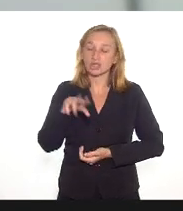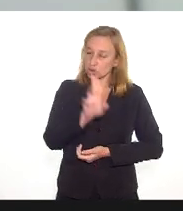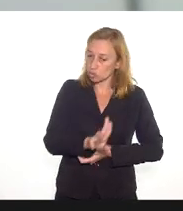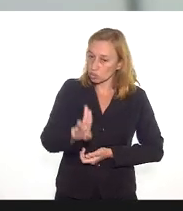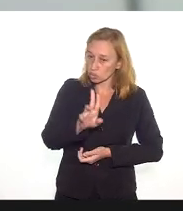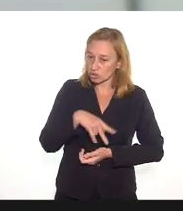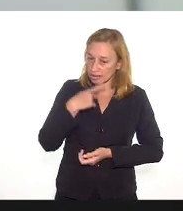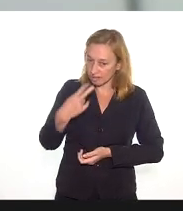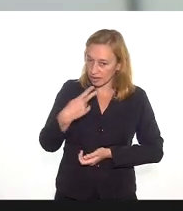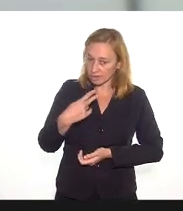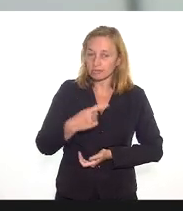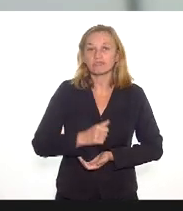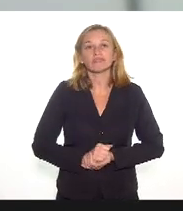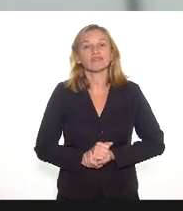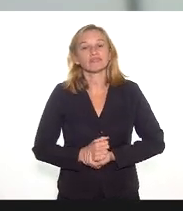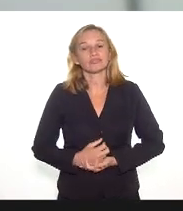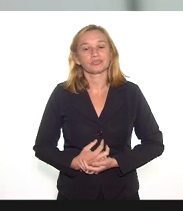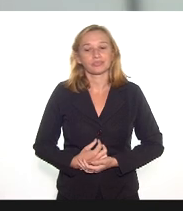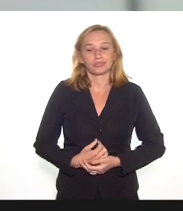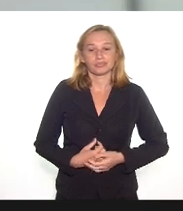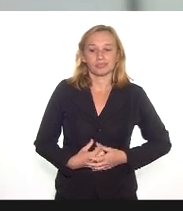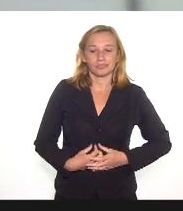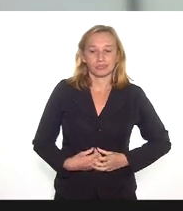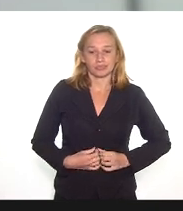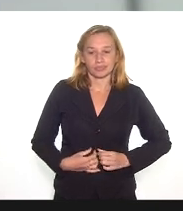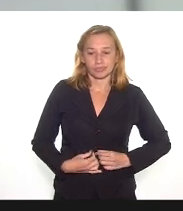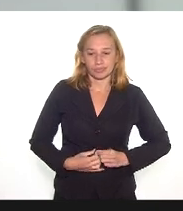da palavra. Doutor Alexandre.